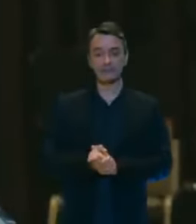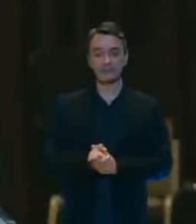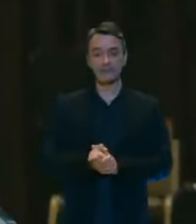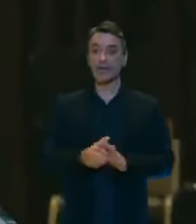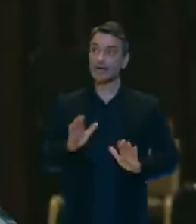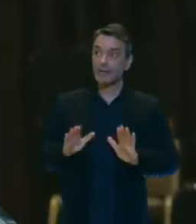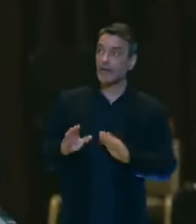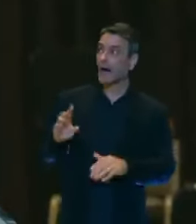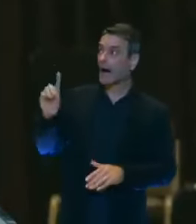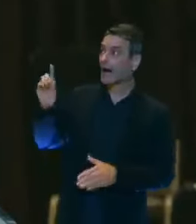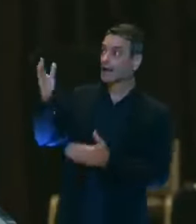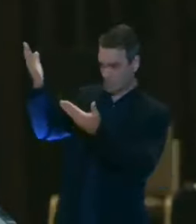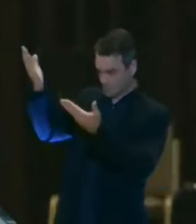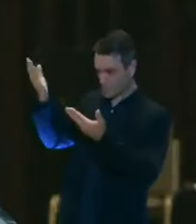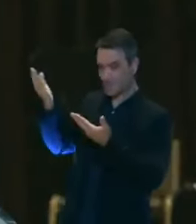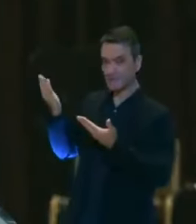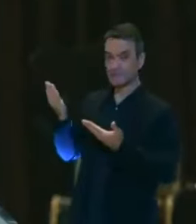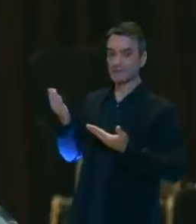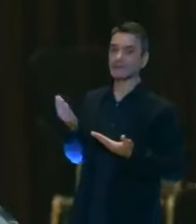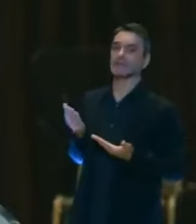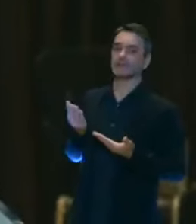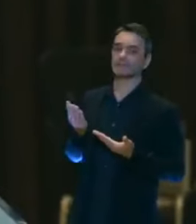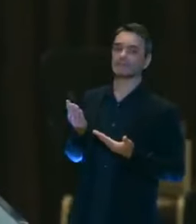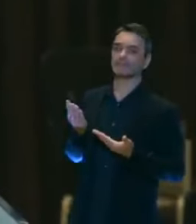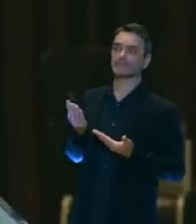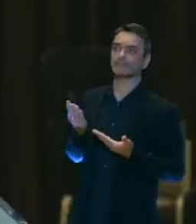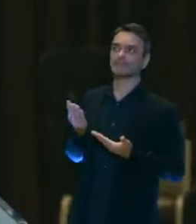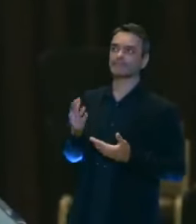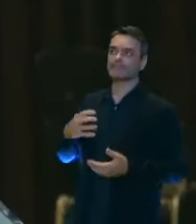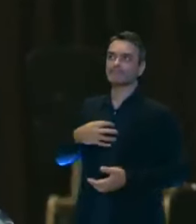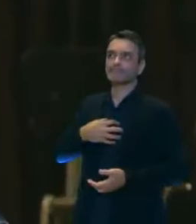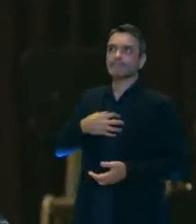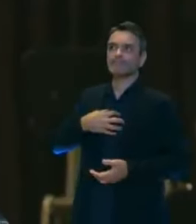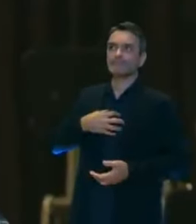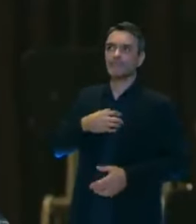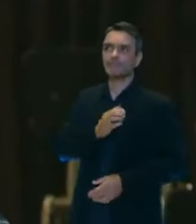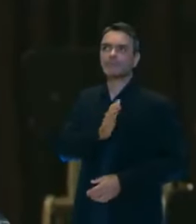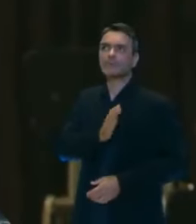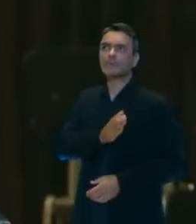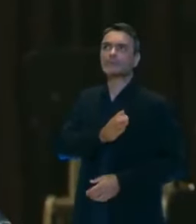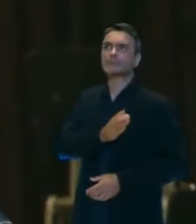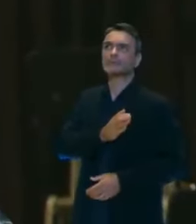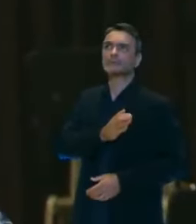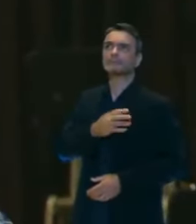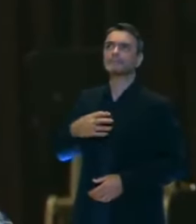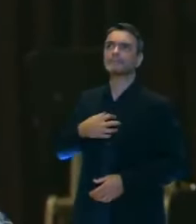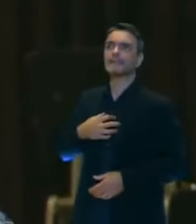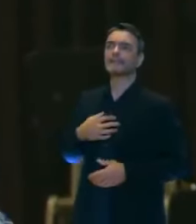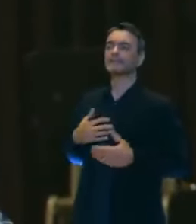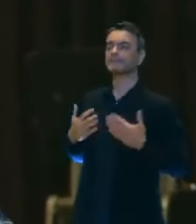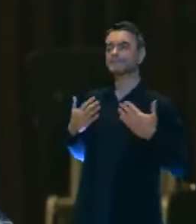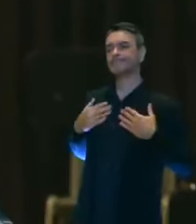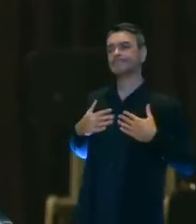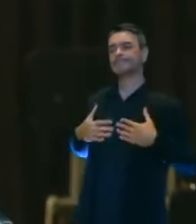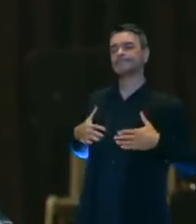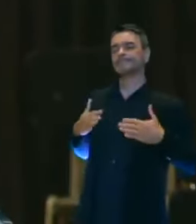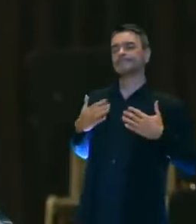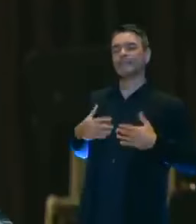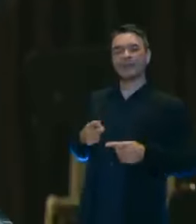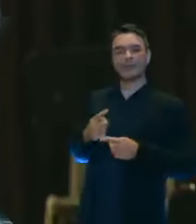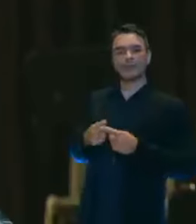sou visitado pelo Senhor, o meu coração fica tranquilo, porque ele é Deus